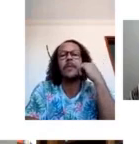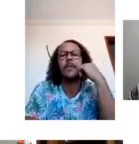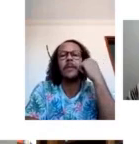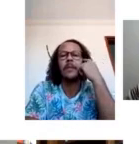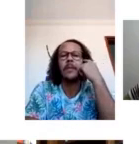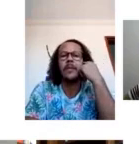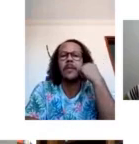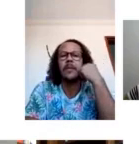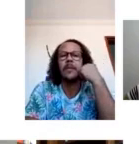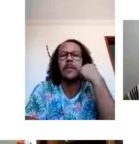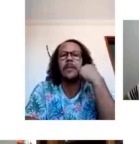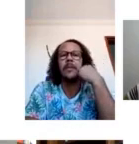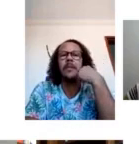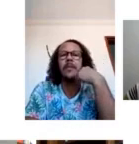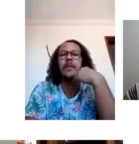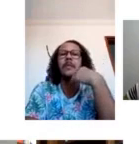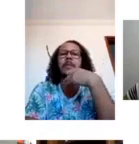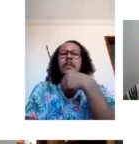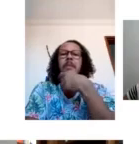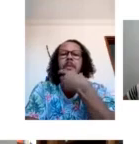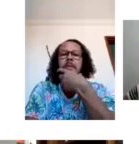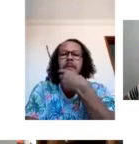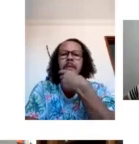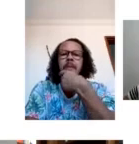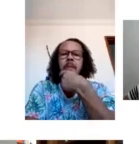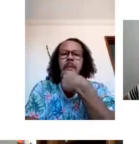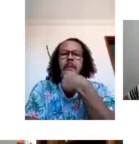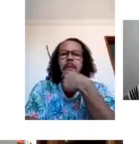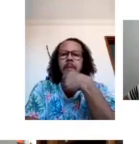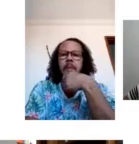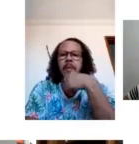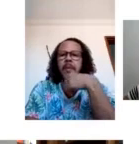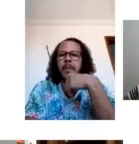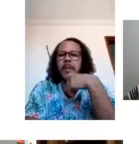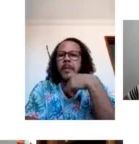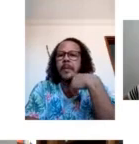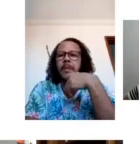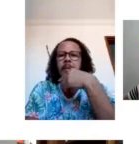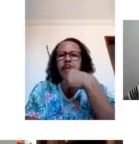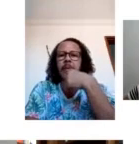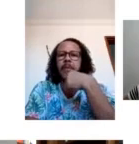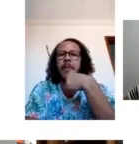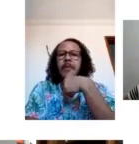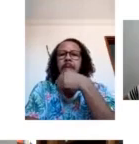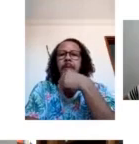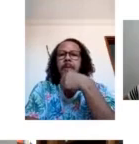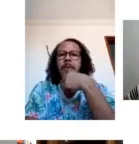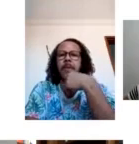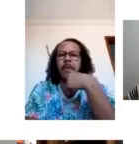olhar em uma perspectiva histórica mais ampla, né? Que se a gente olha isso, a gente